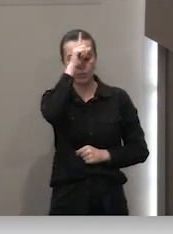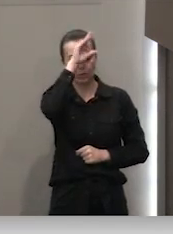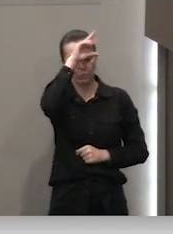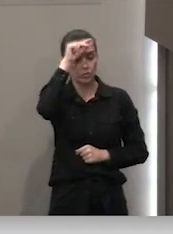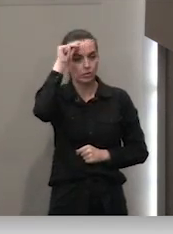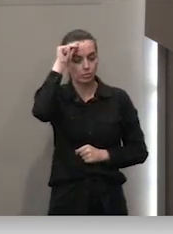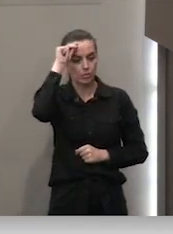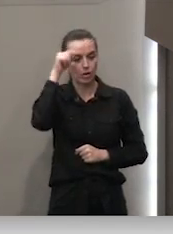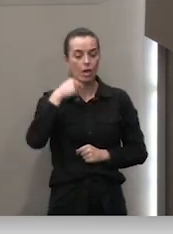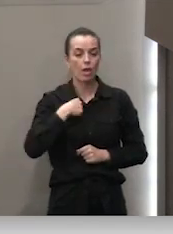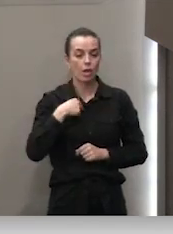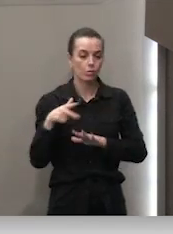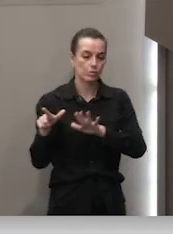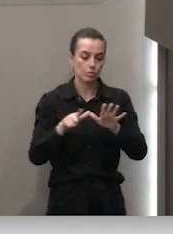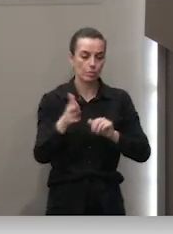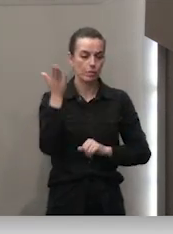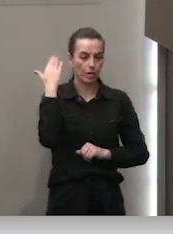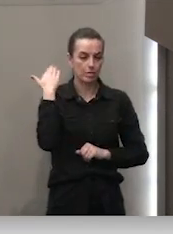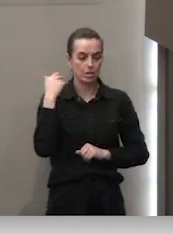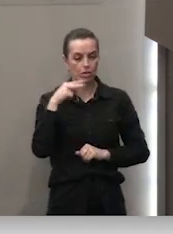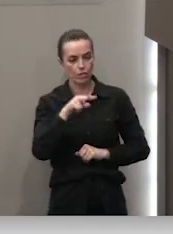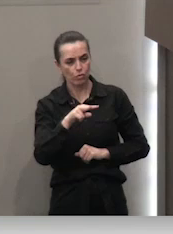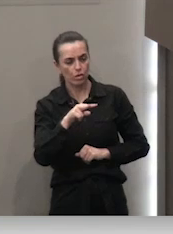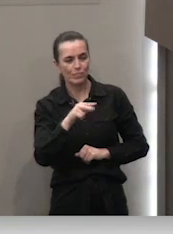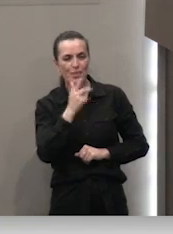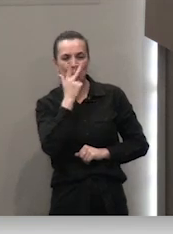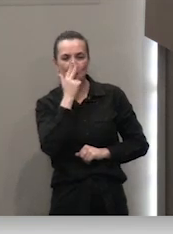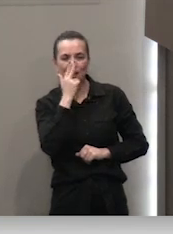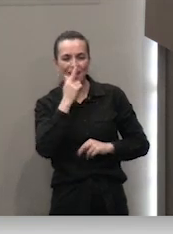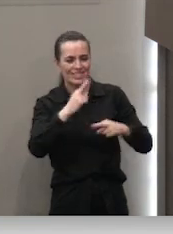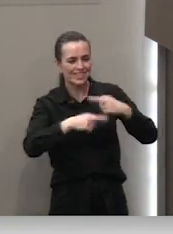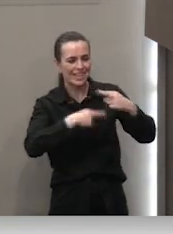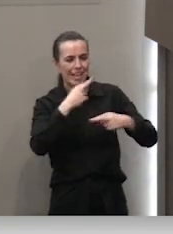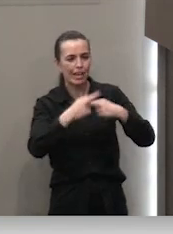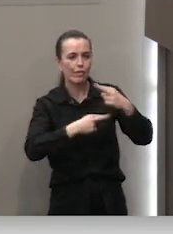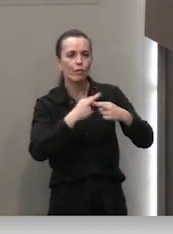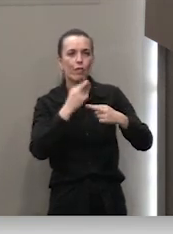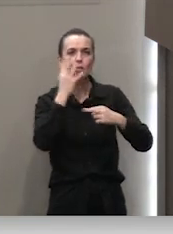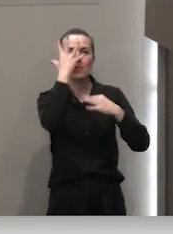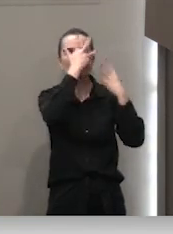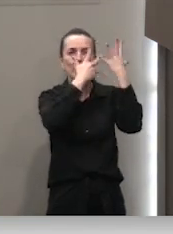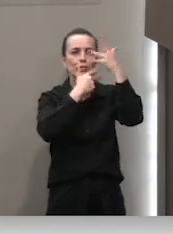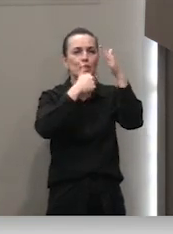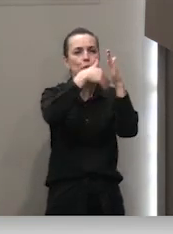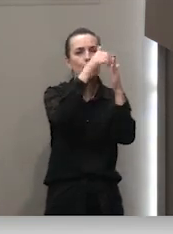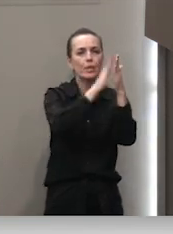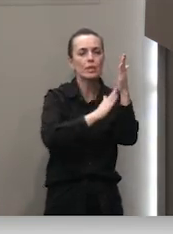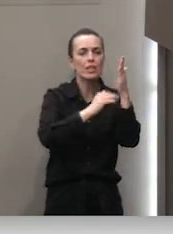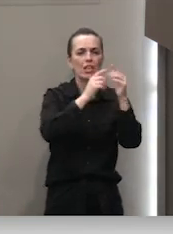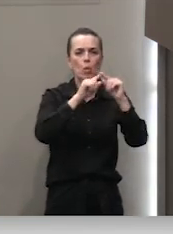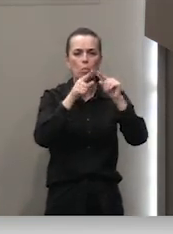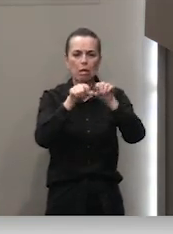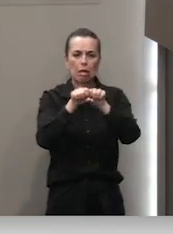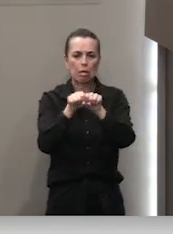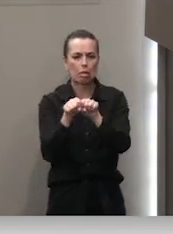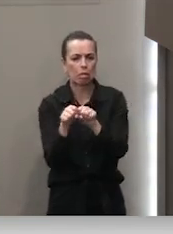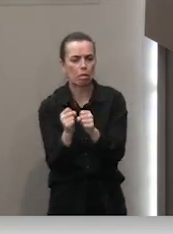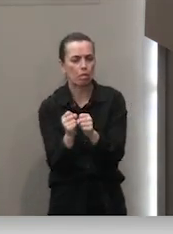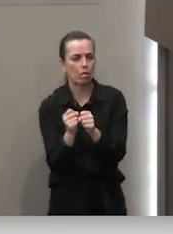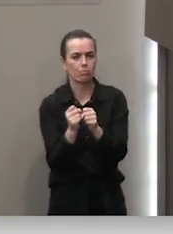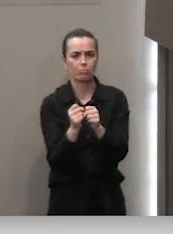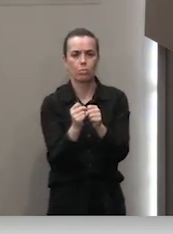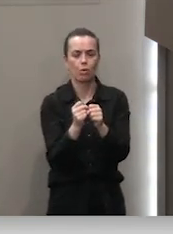passada, uma reforma de fachada, mudaram a frente, deixaram bonito e aquilo está despencando. Isso é uma